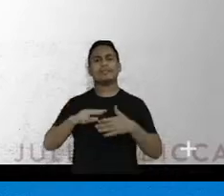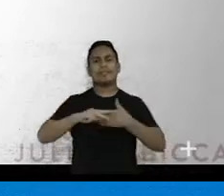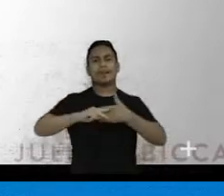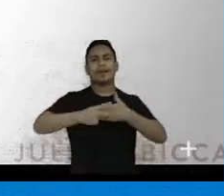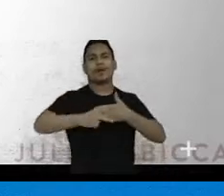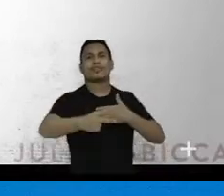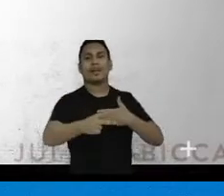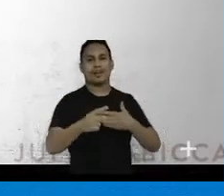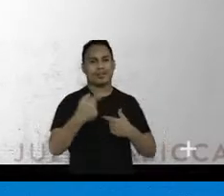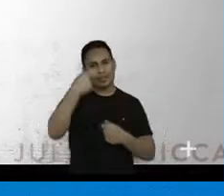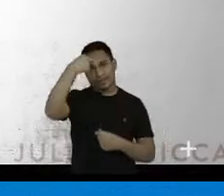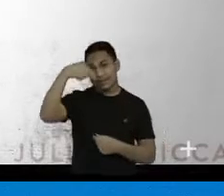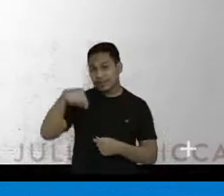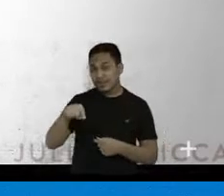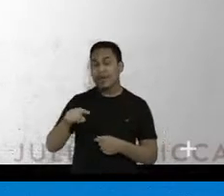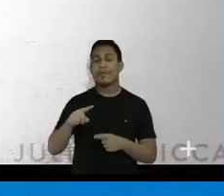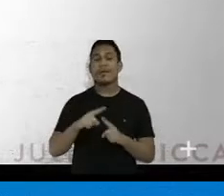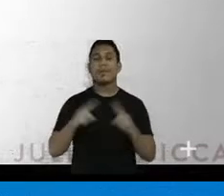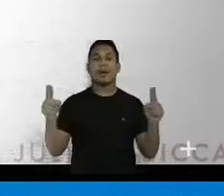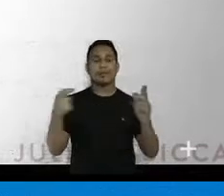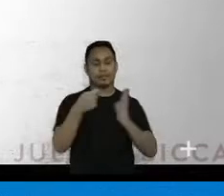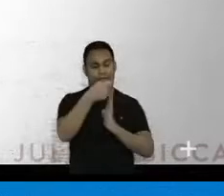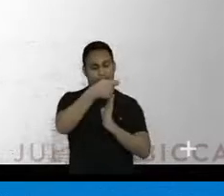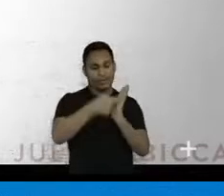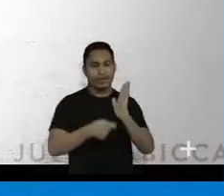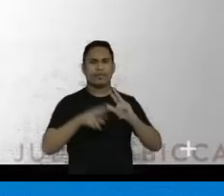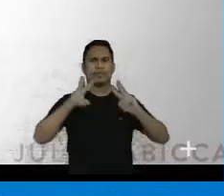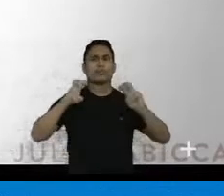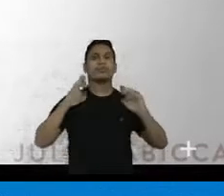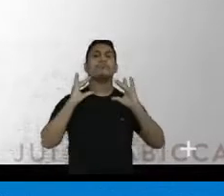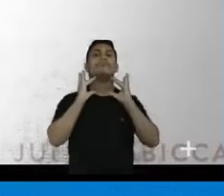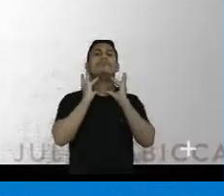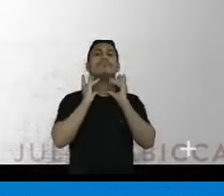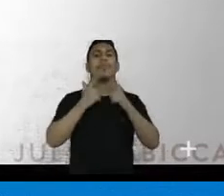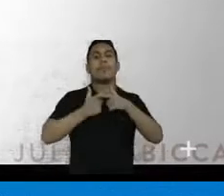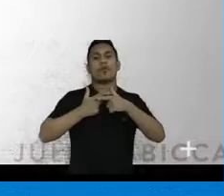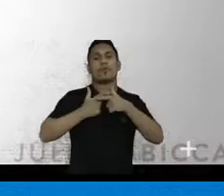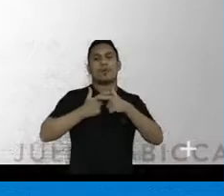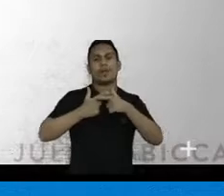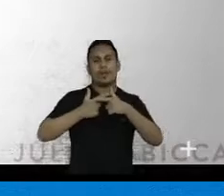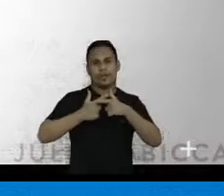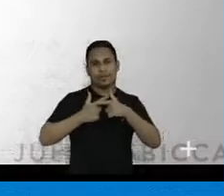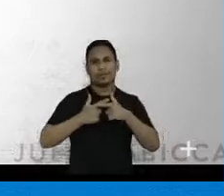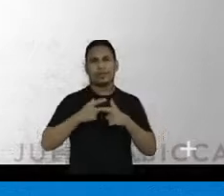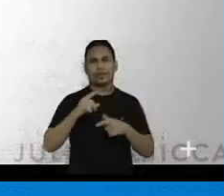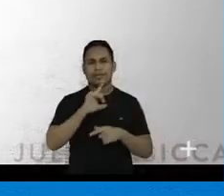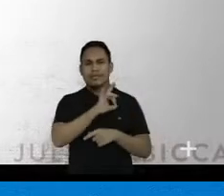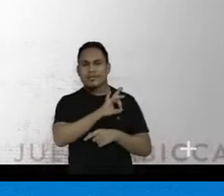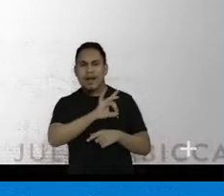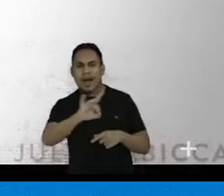quadro inflamatório de tireoide que estava presente nos pacientes que desenvolviam